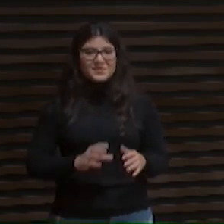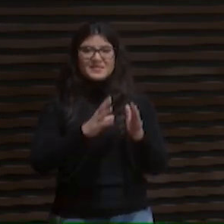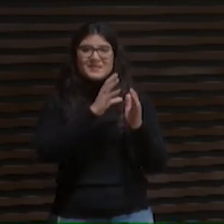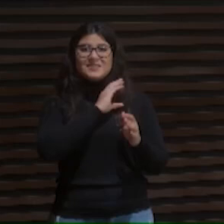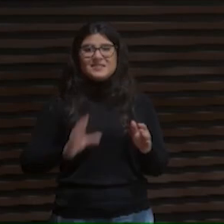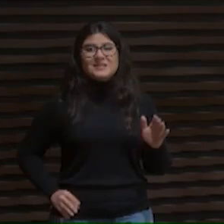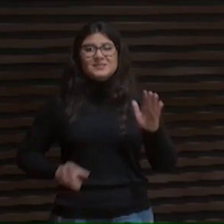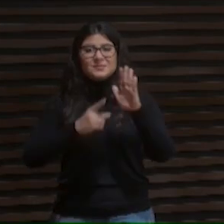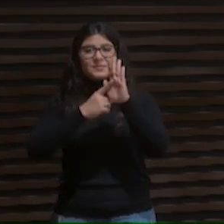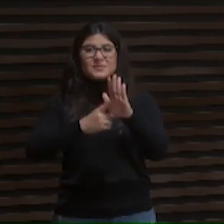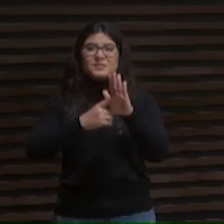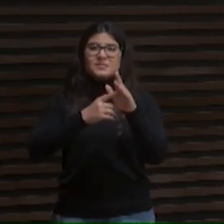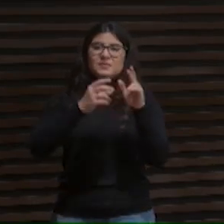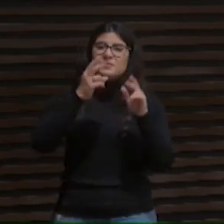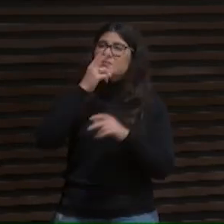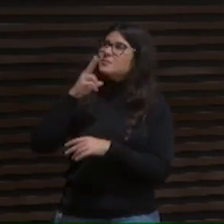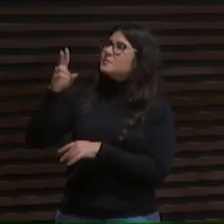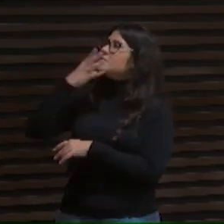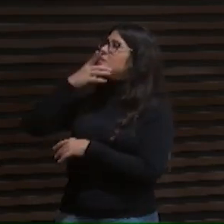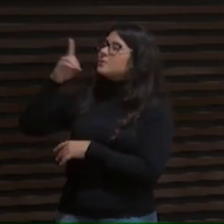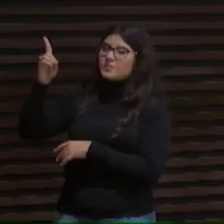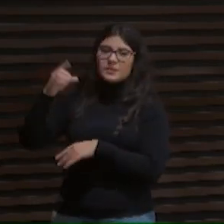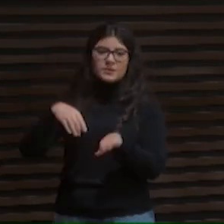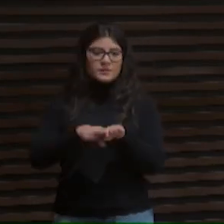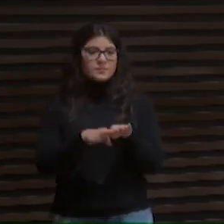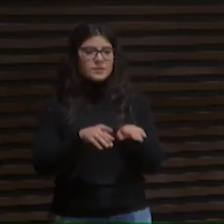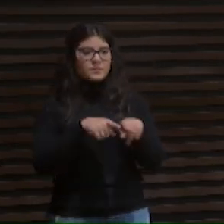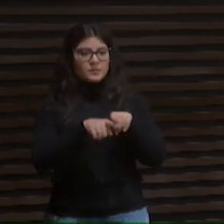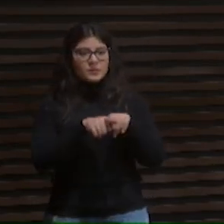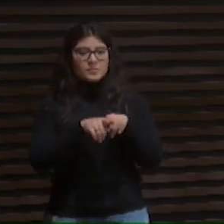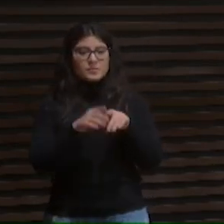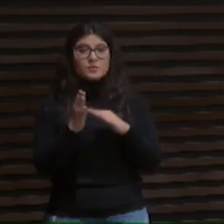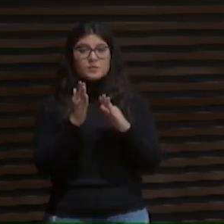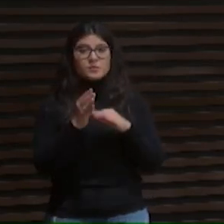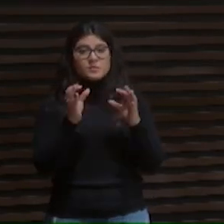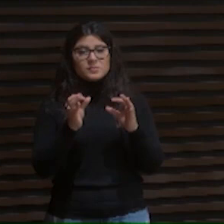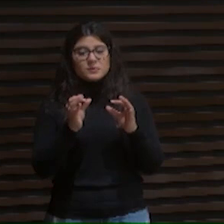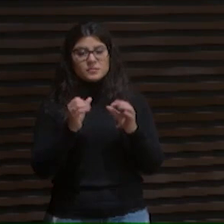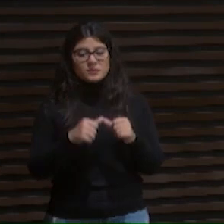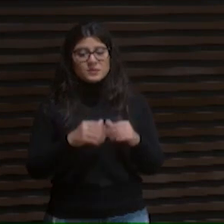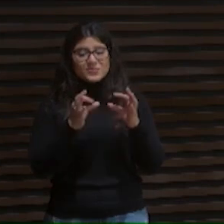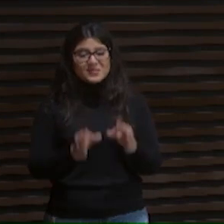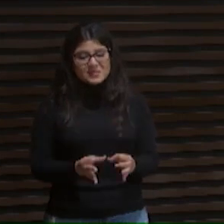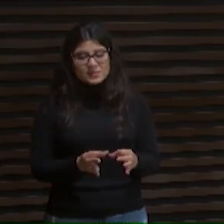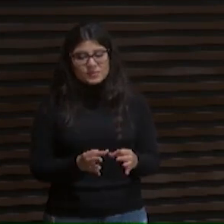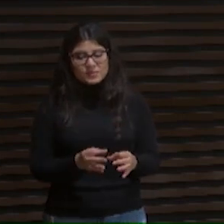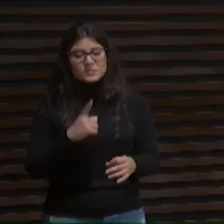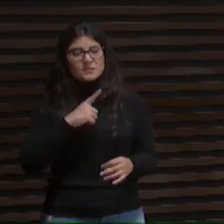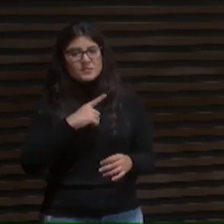Ser voltado ao Pai e ao próximo. Tudo isso certos da existência de